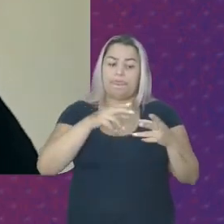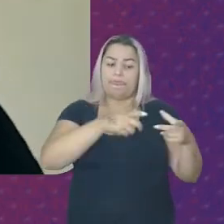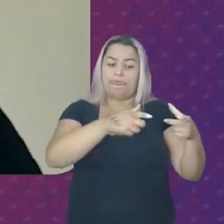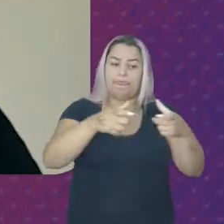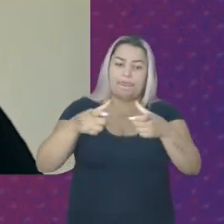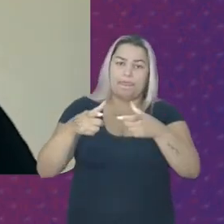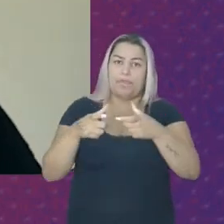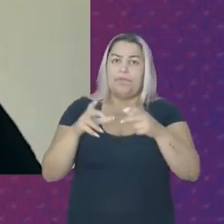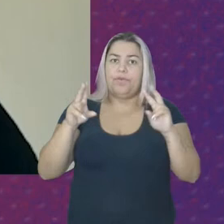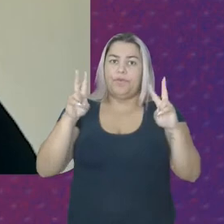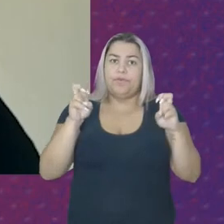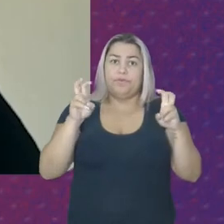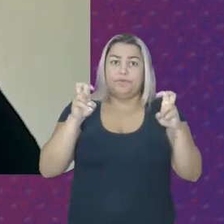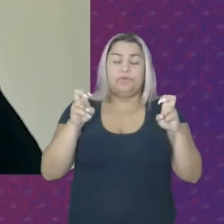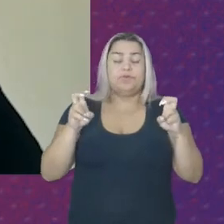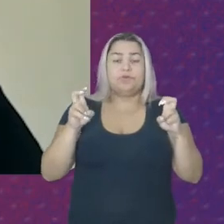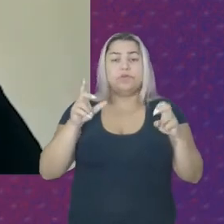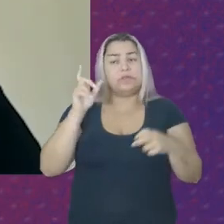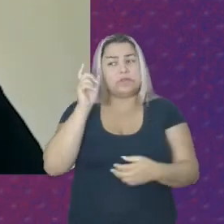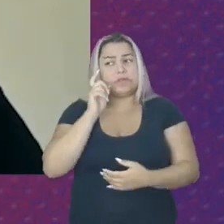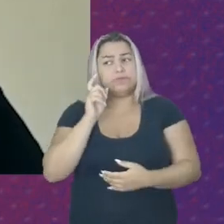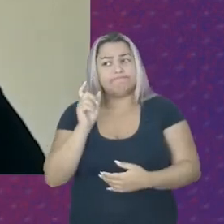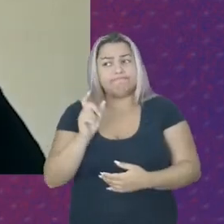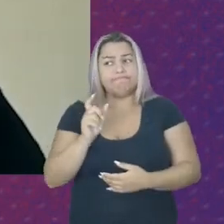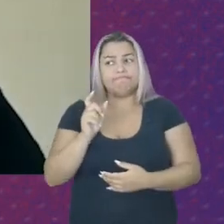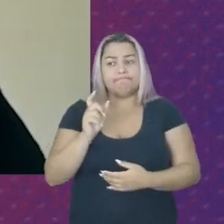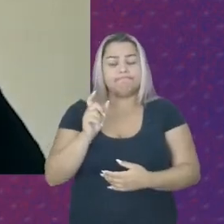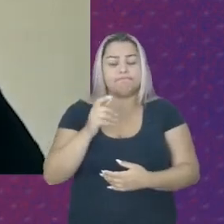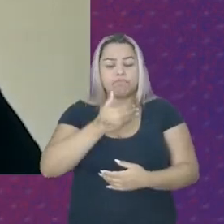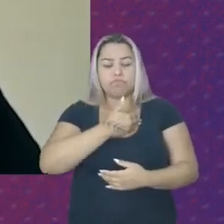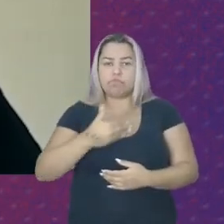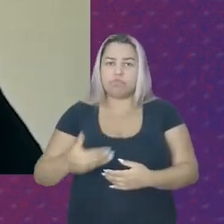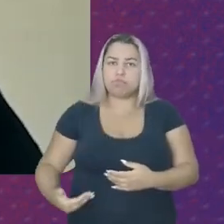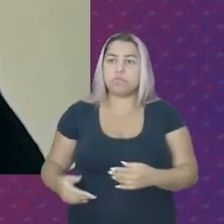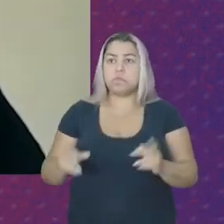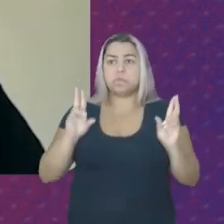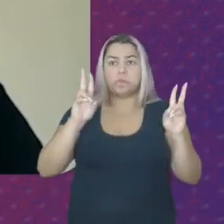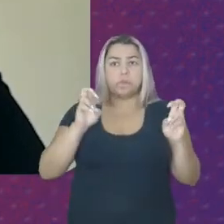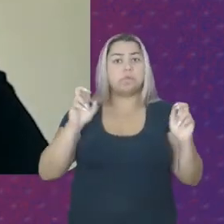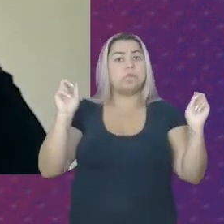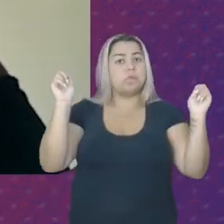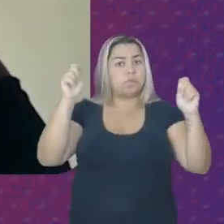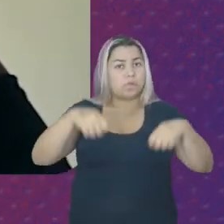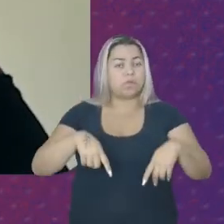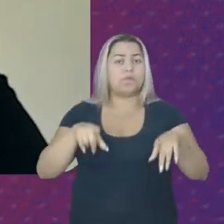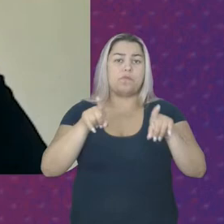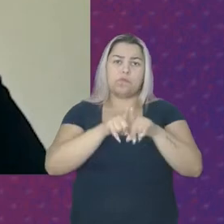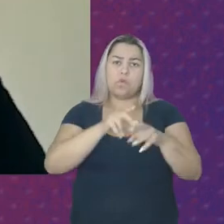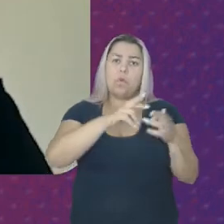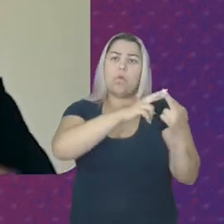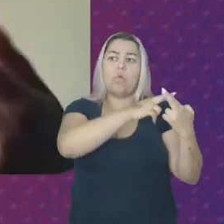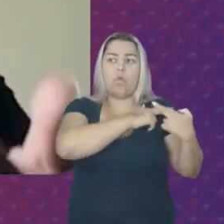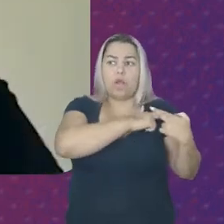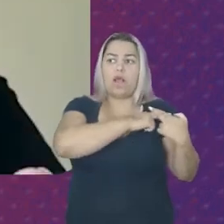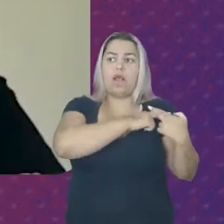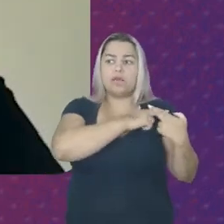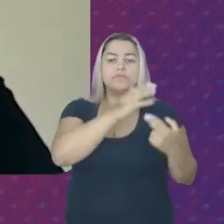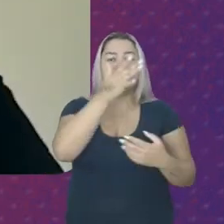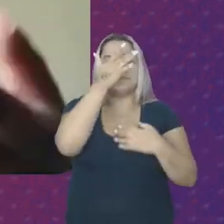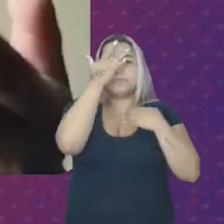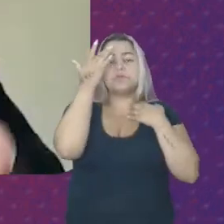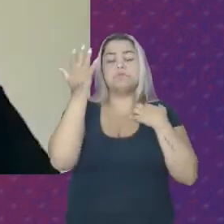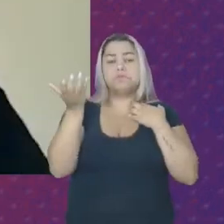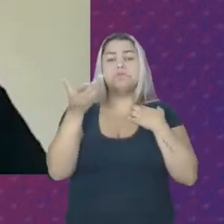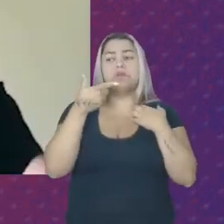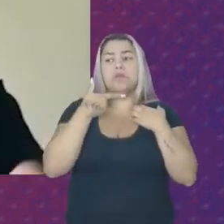os assuntos de interesse público. Esses que são os assuntos que precisam ser tratados com responsabilidade e que as pessoas querem saber de